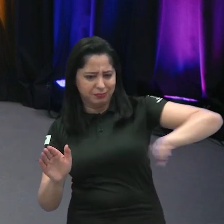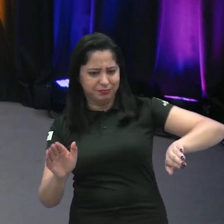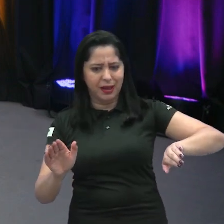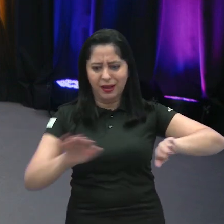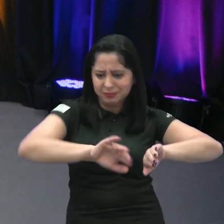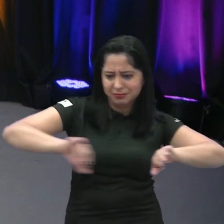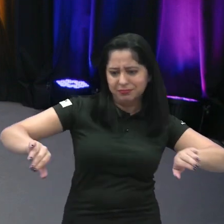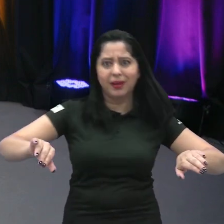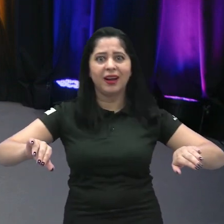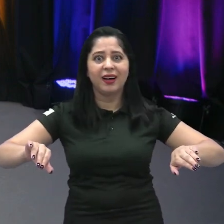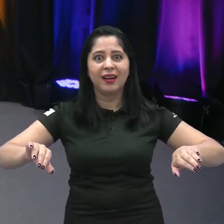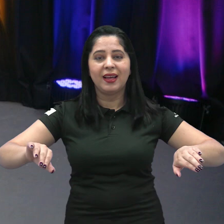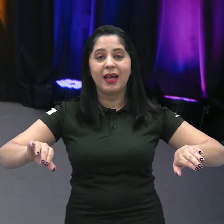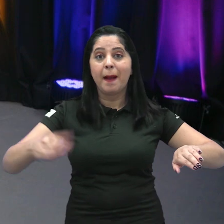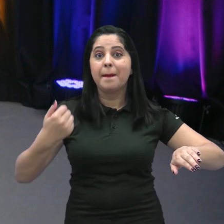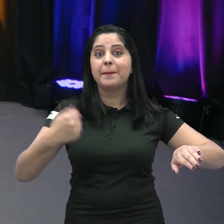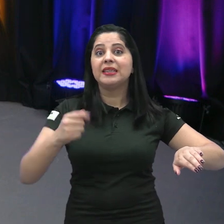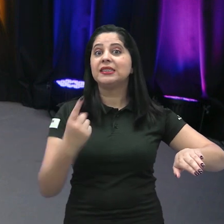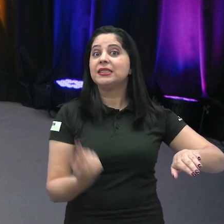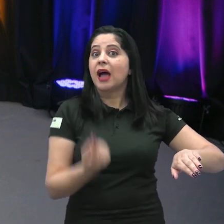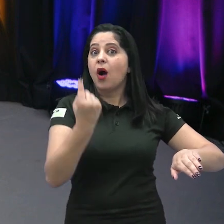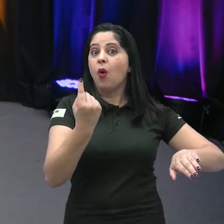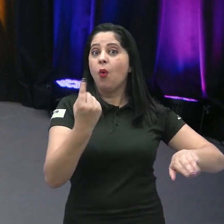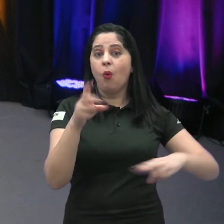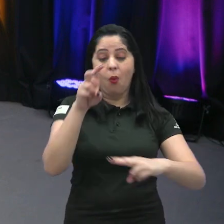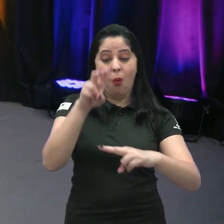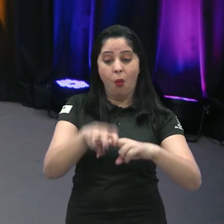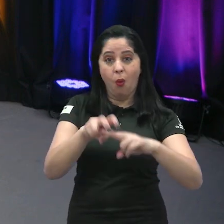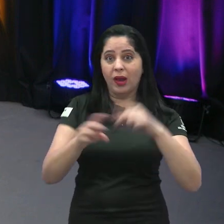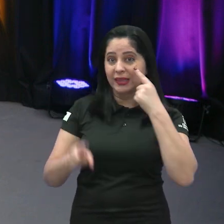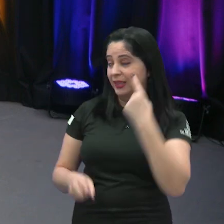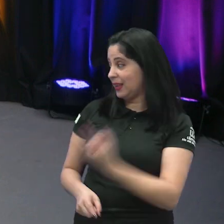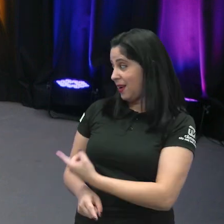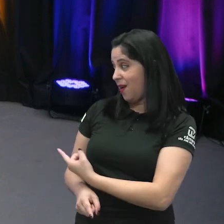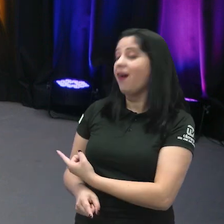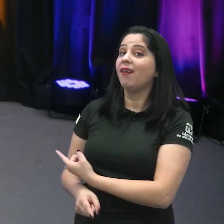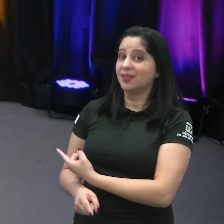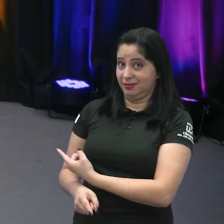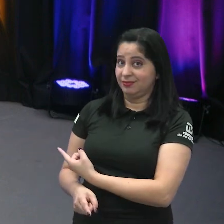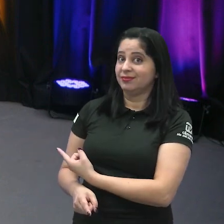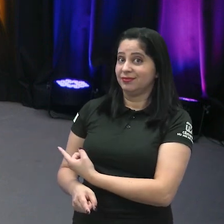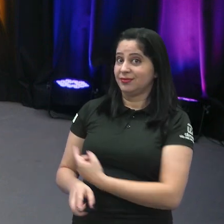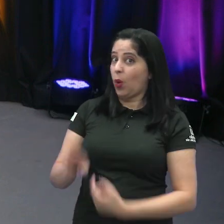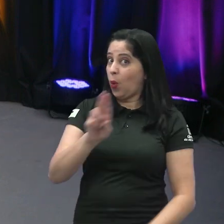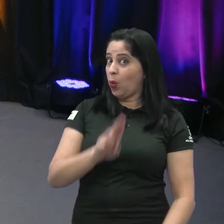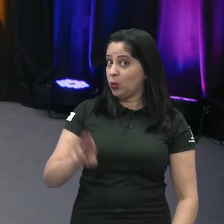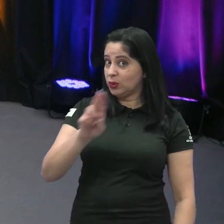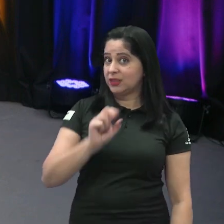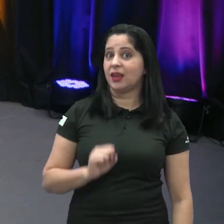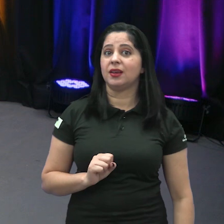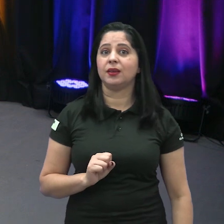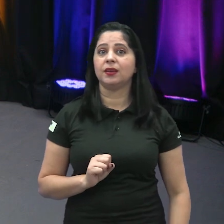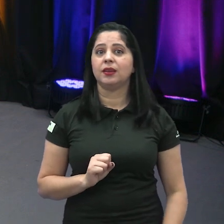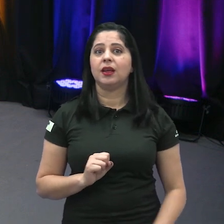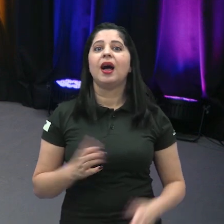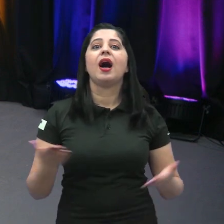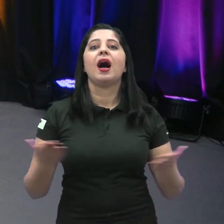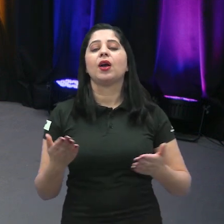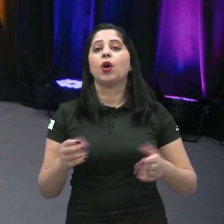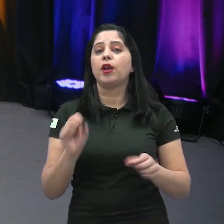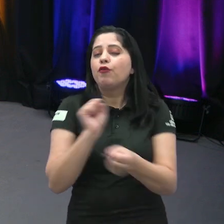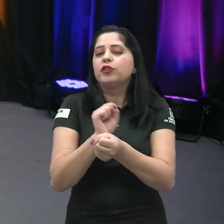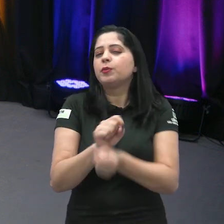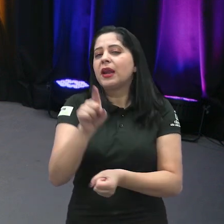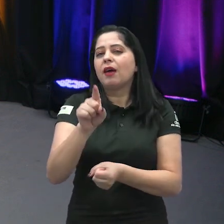esse sofazinho. Só preciso de um único material, que é a cadeira, ok? Então vou esperar